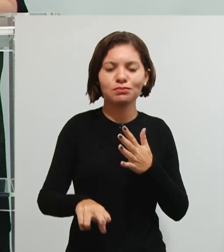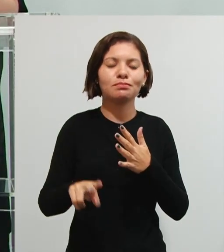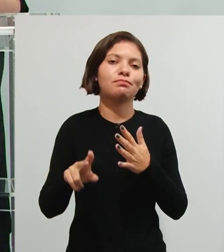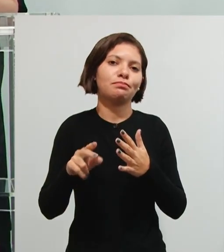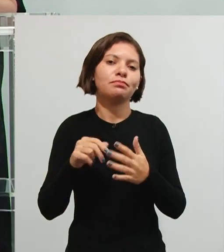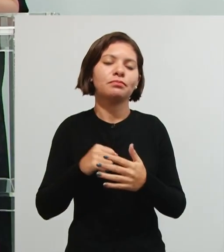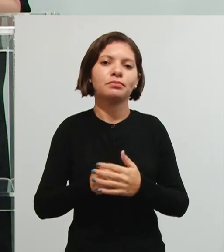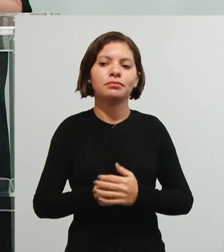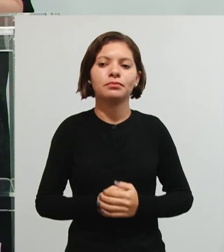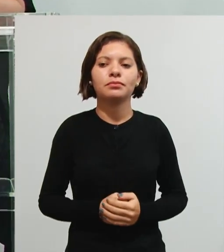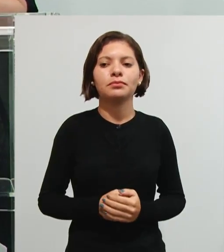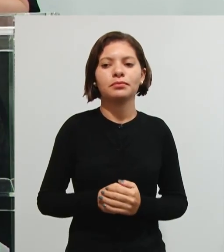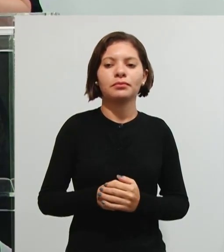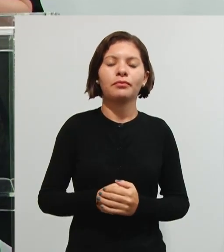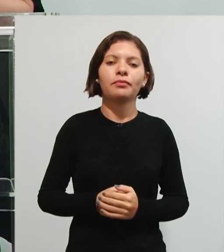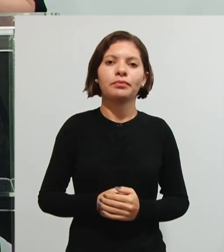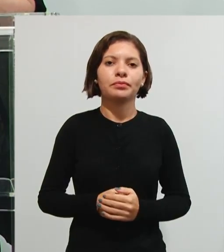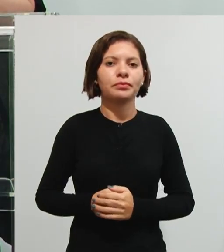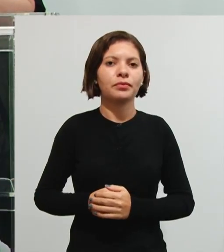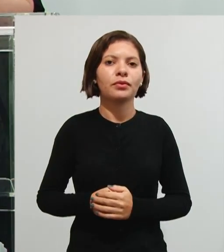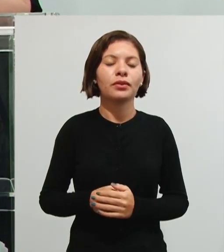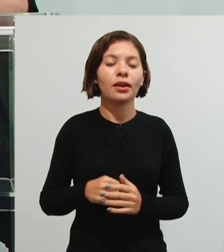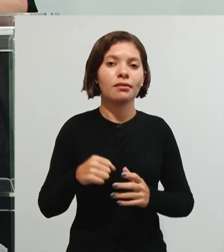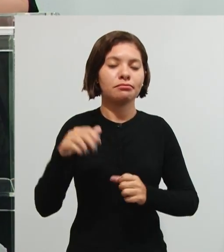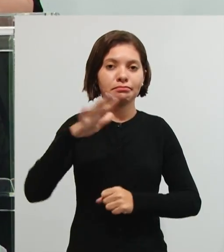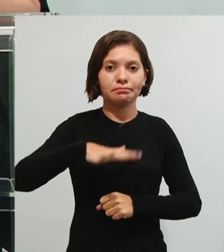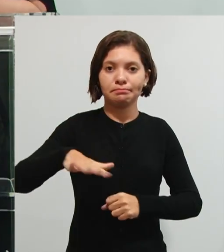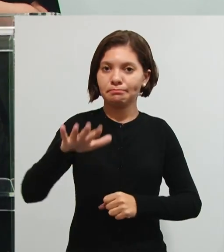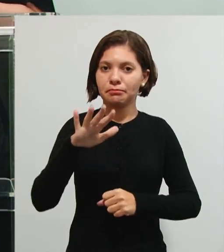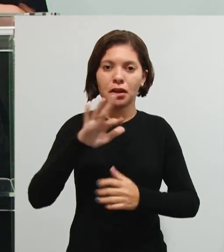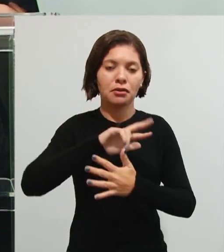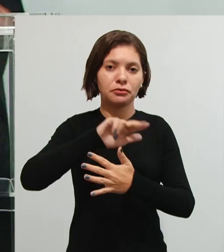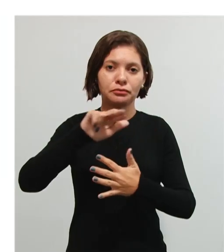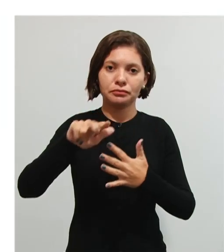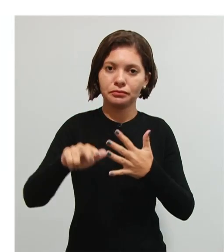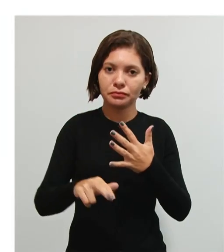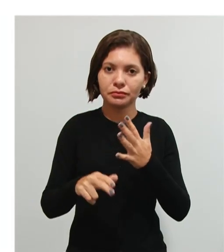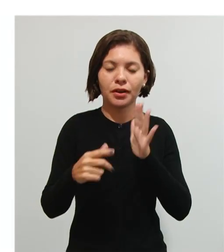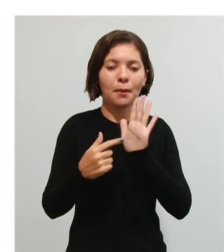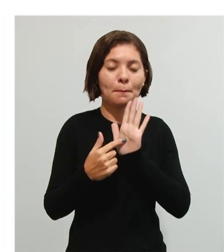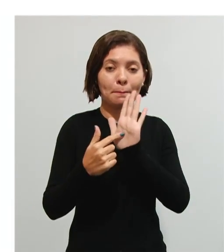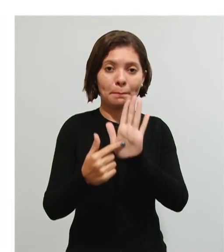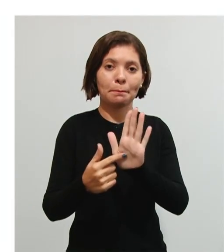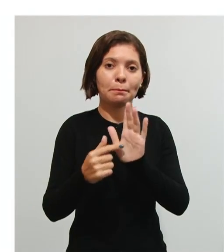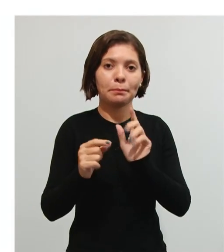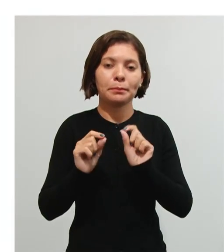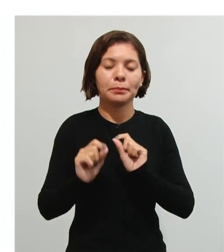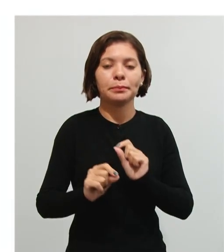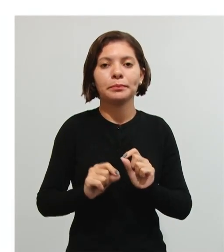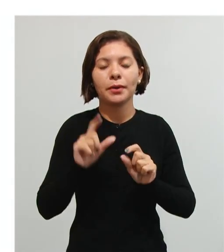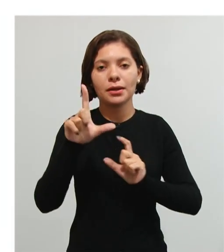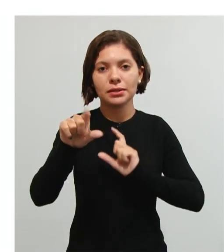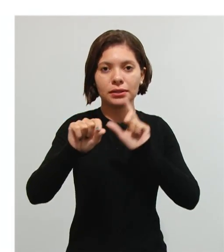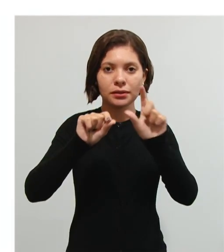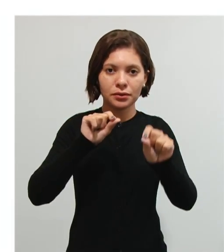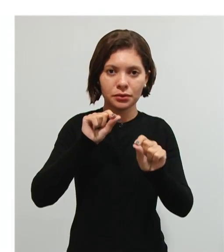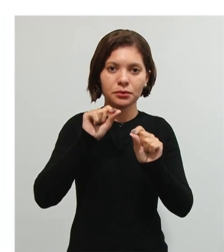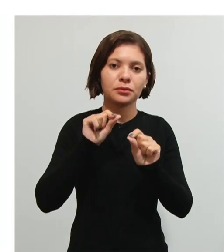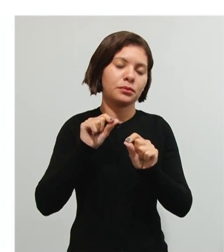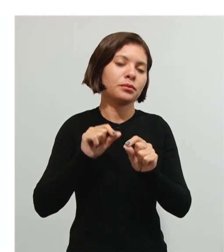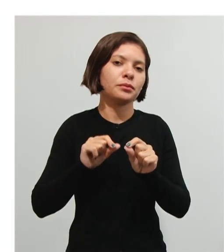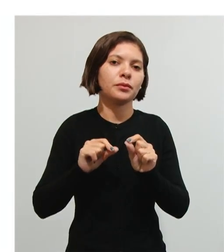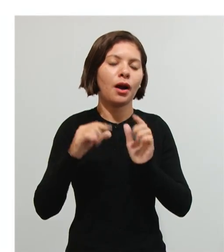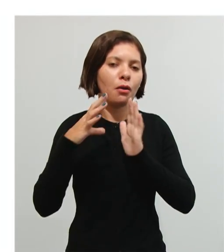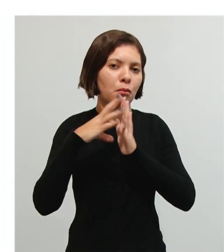né? Pesquisas de mercado e tudo mais, elas são feitas com amostra, né? Então, a gente vai fazer a seleção da amostra. Quem